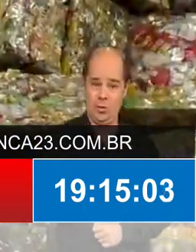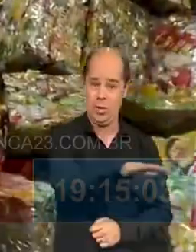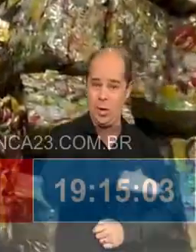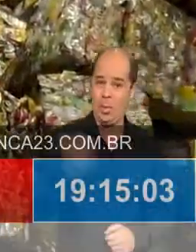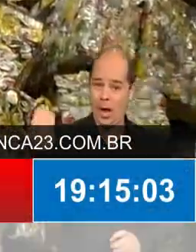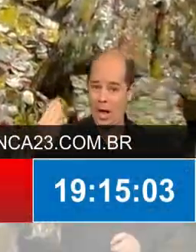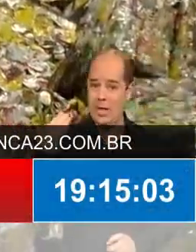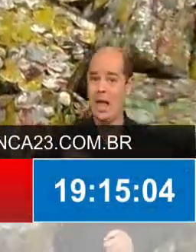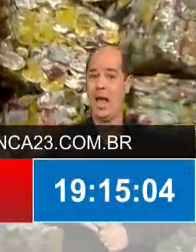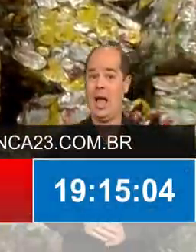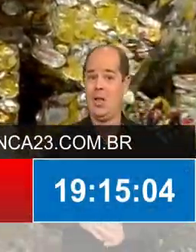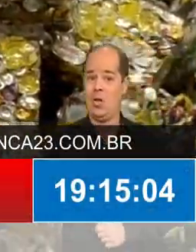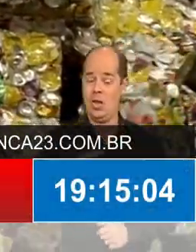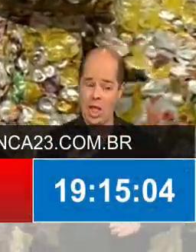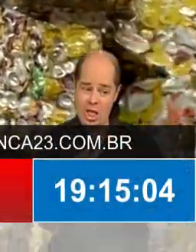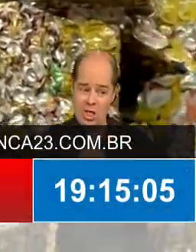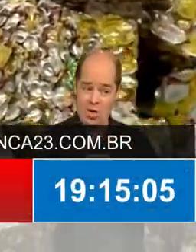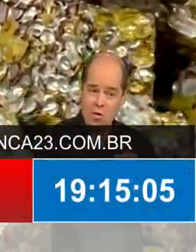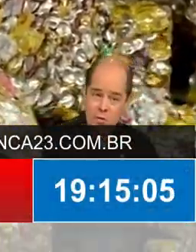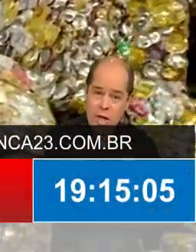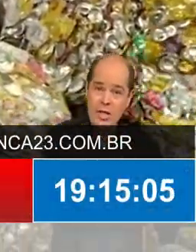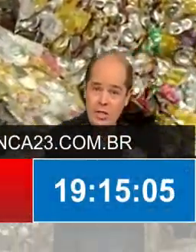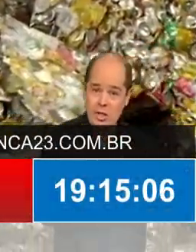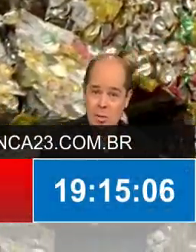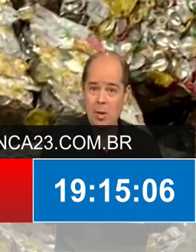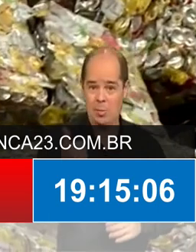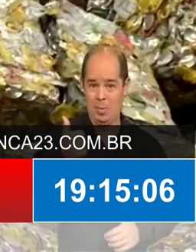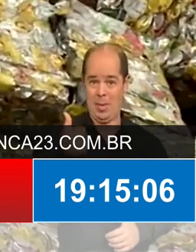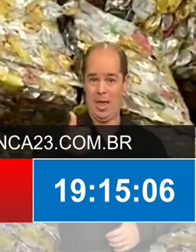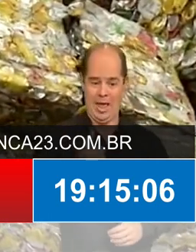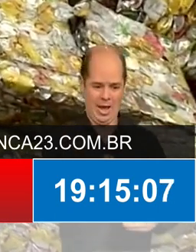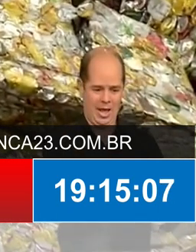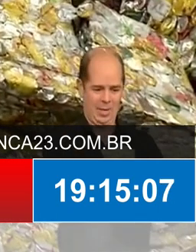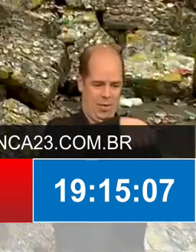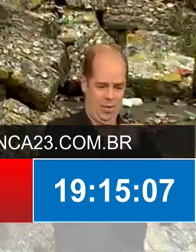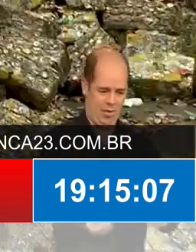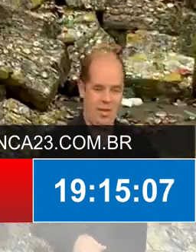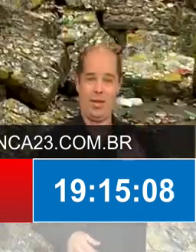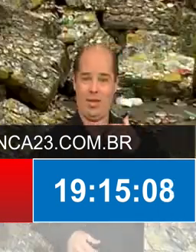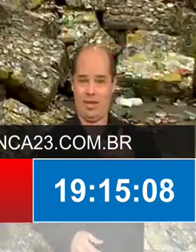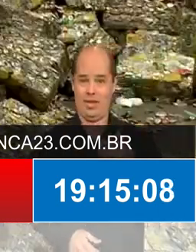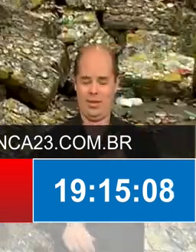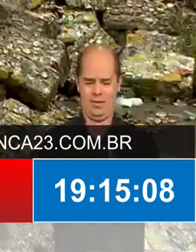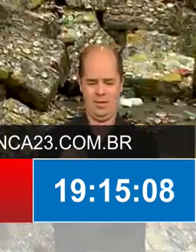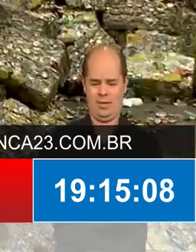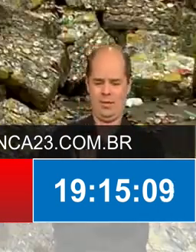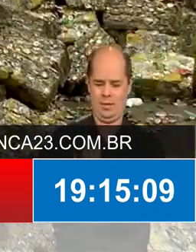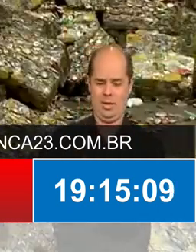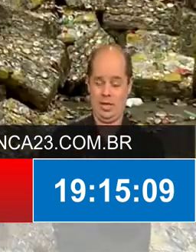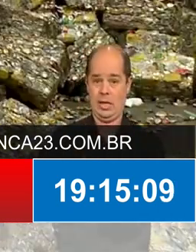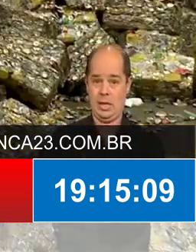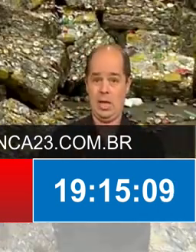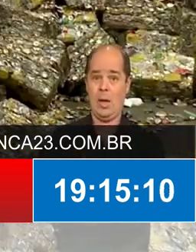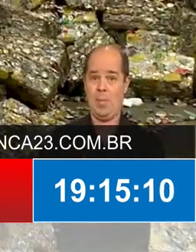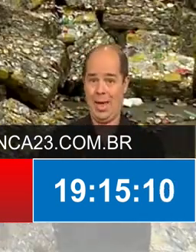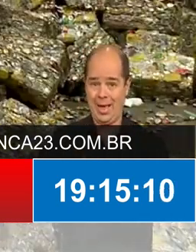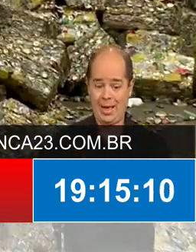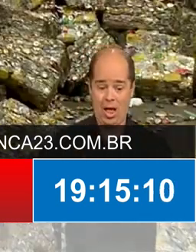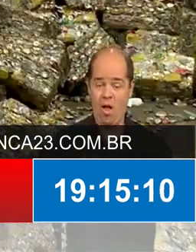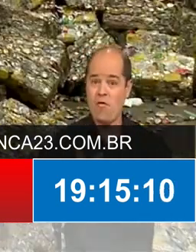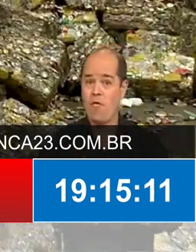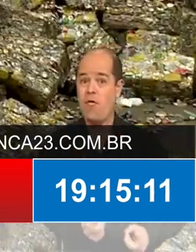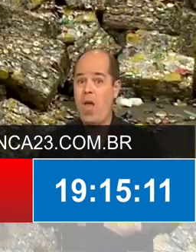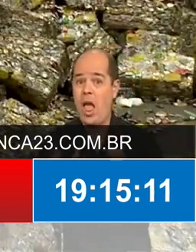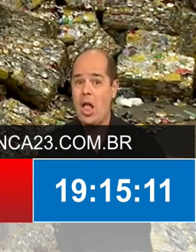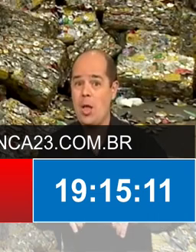ciclo de uma latinha, desde aqui, desse centro de coleta onde nós estamos, até ela voltar numa gôndola do supermercado e retornar para cá para ser